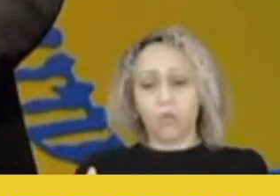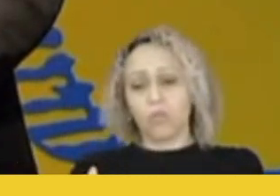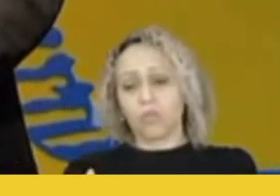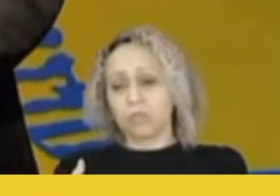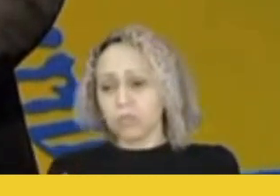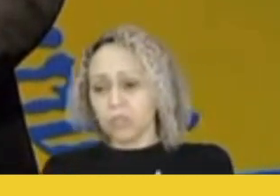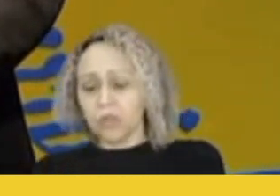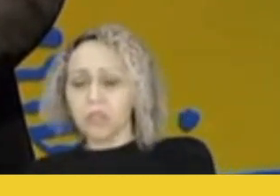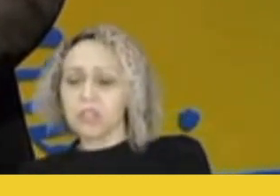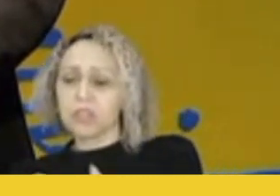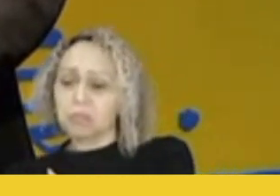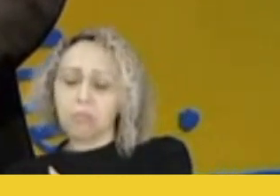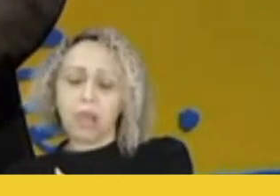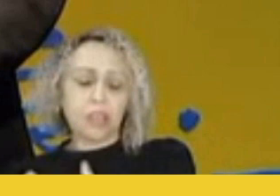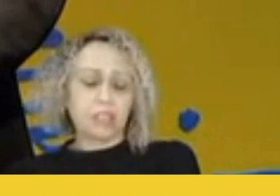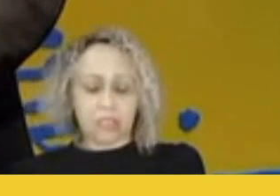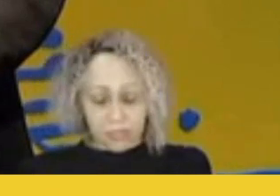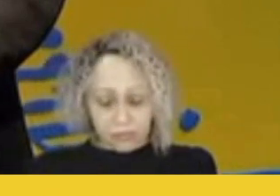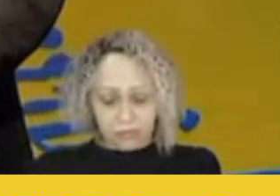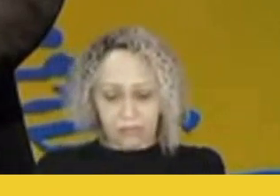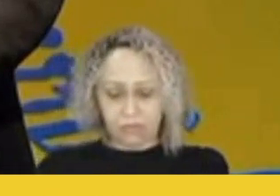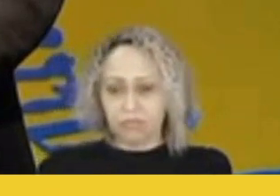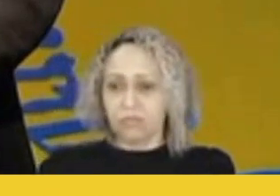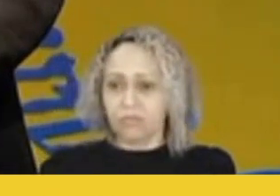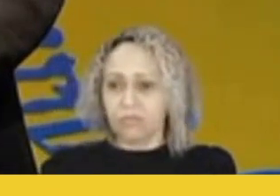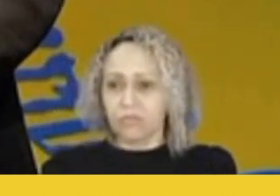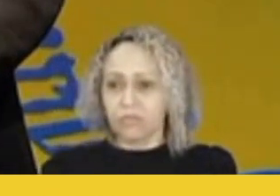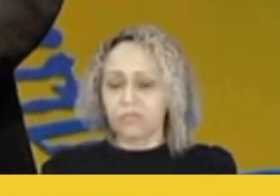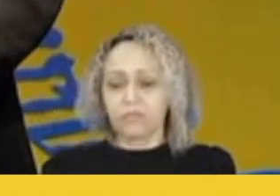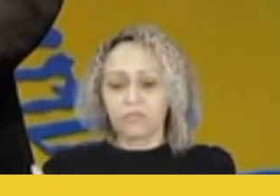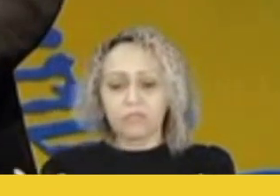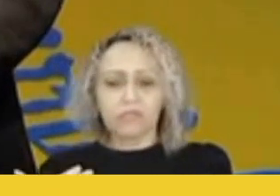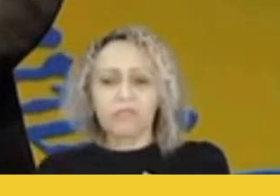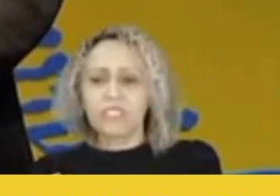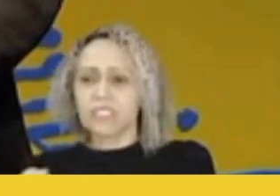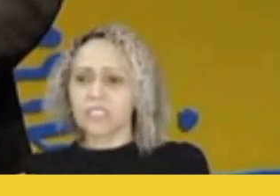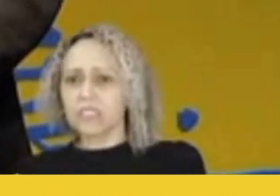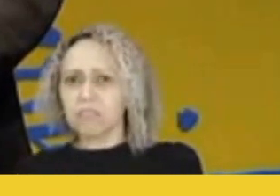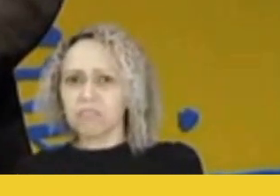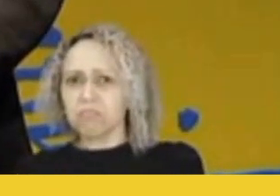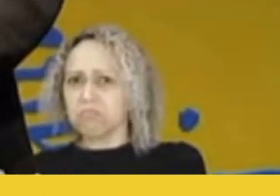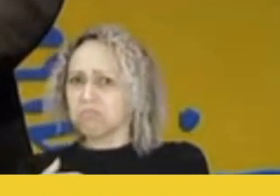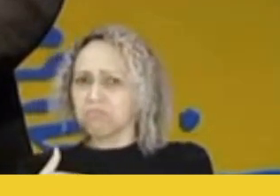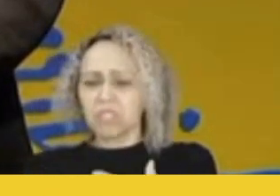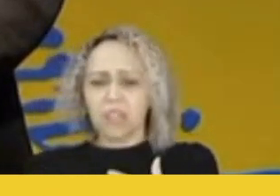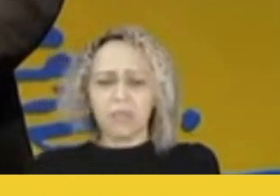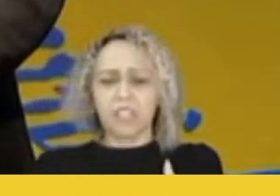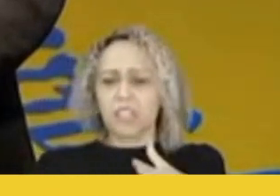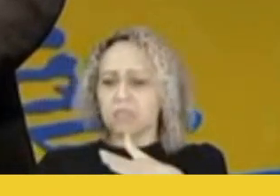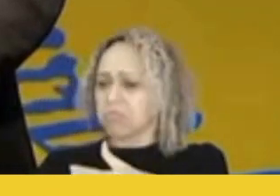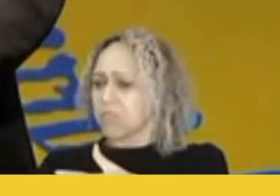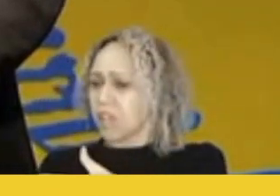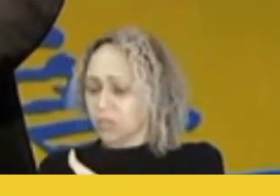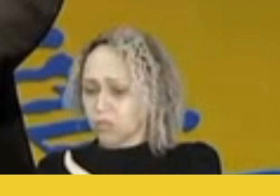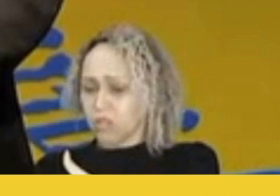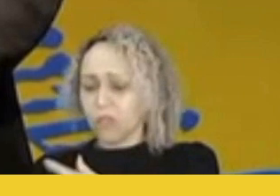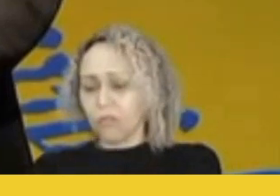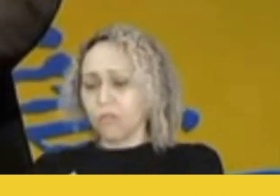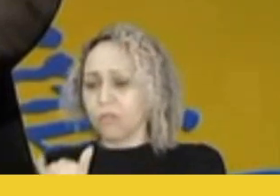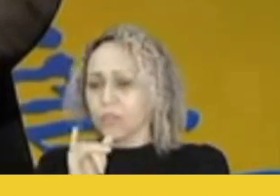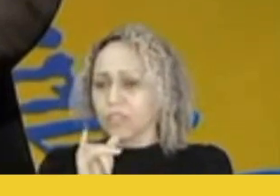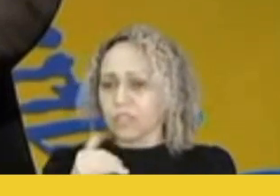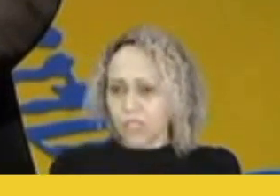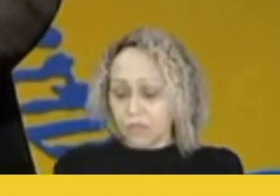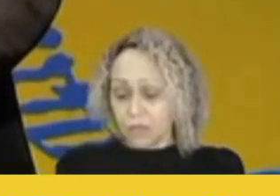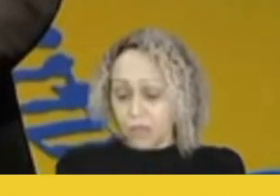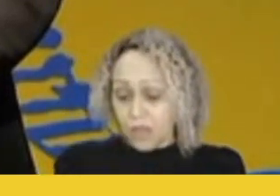sobre o engajamento ou não engajamento de tal ou qual instituição. Nesse momento, por exemplo,